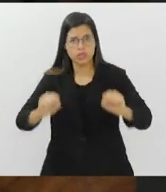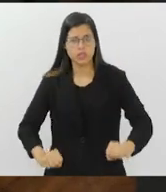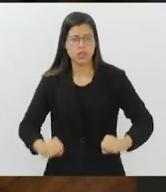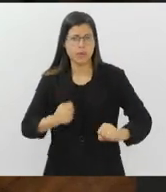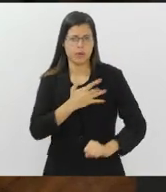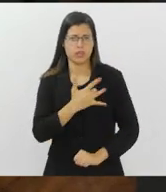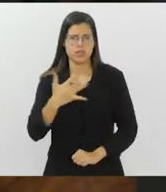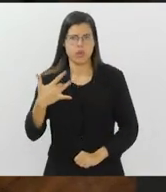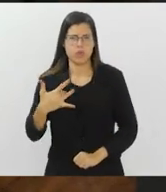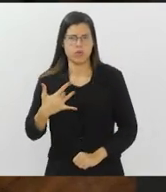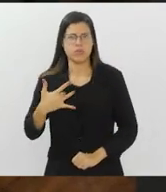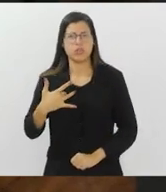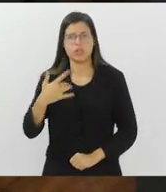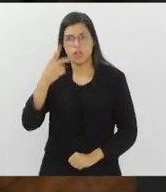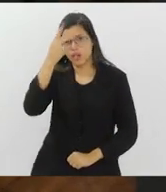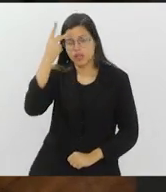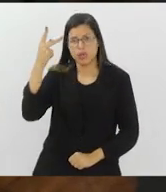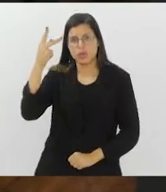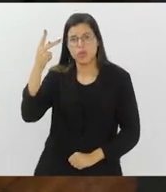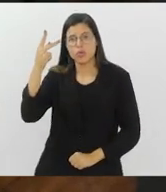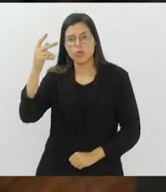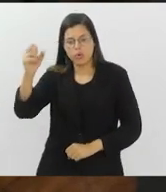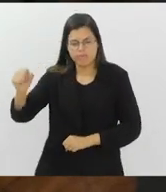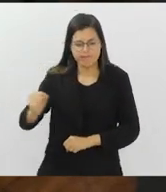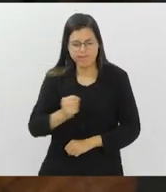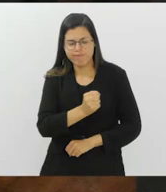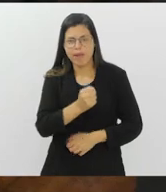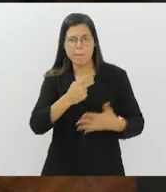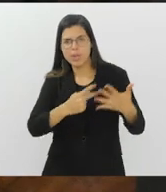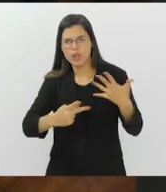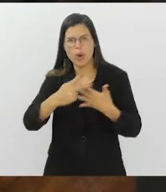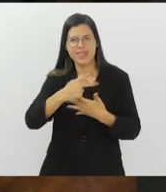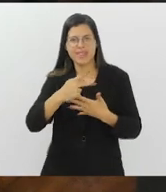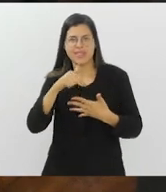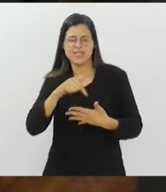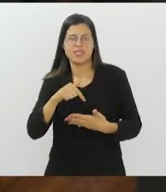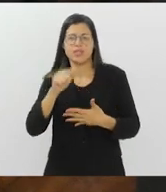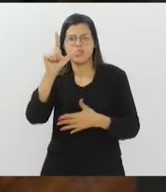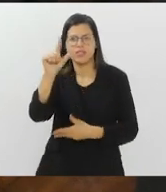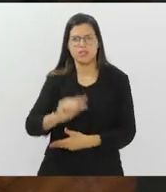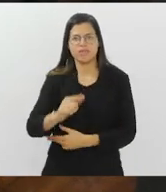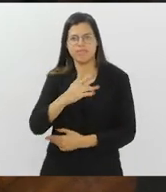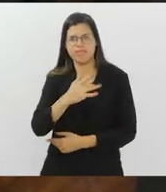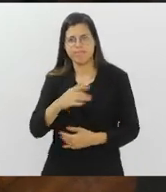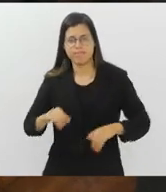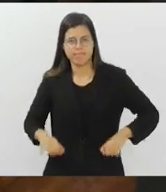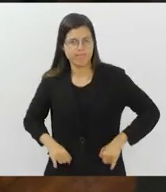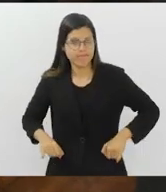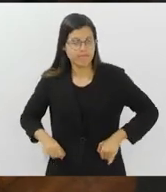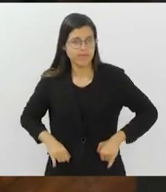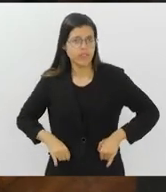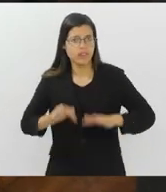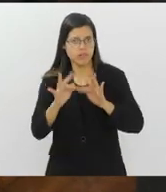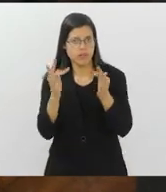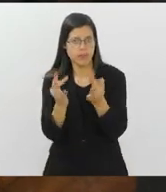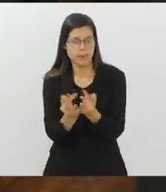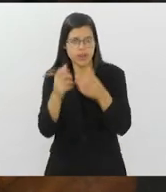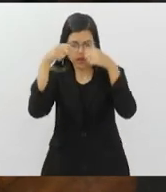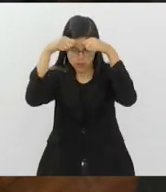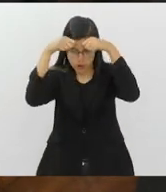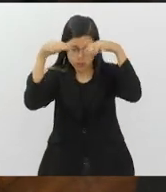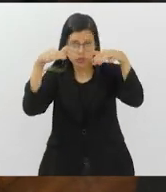que coloque as pessoas em primeiro lugar, minimizando o sofrimento das famílias de autistas e